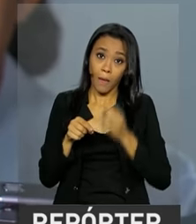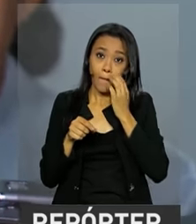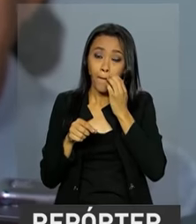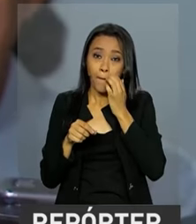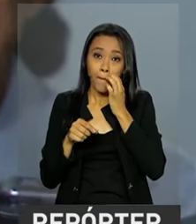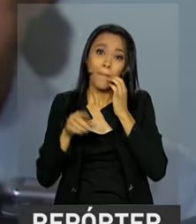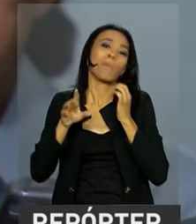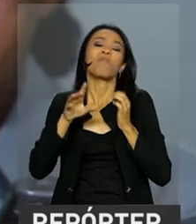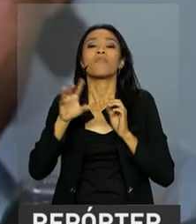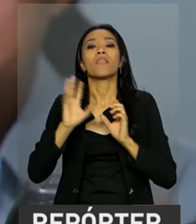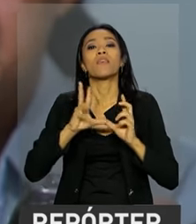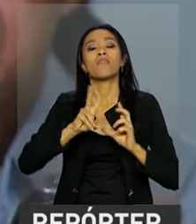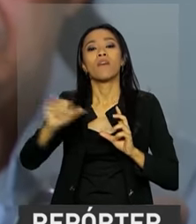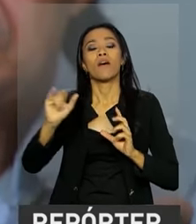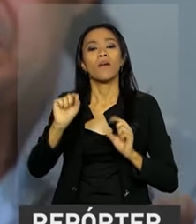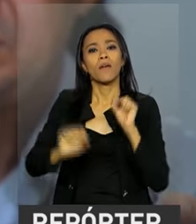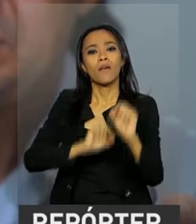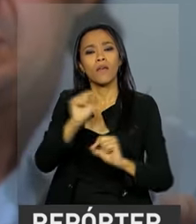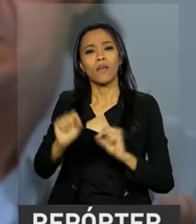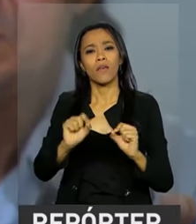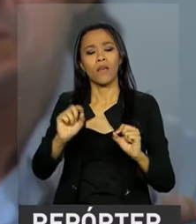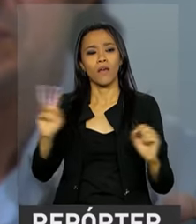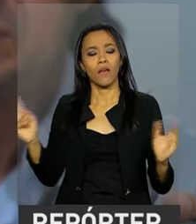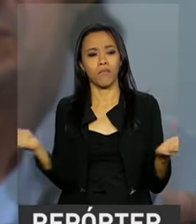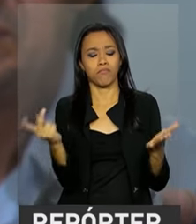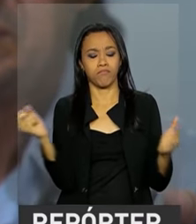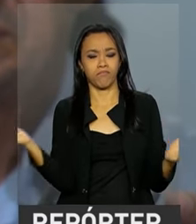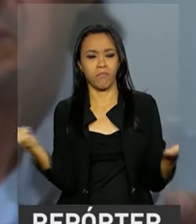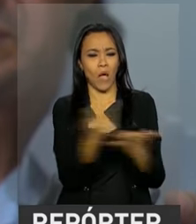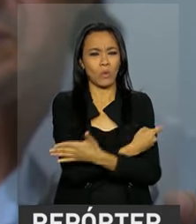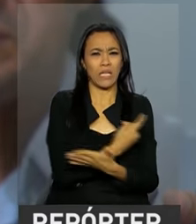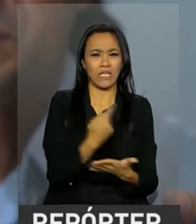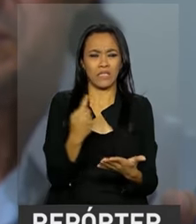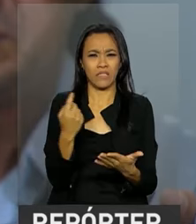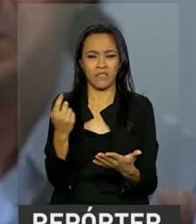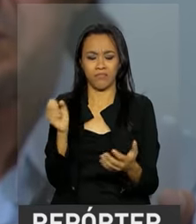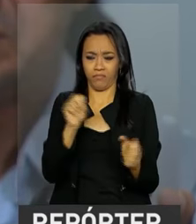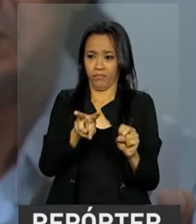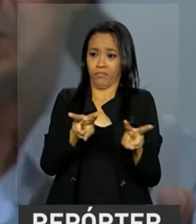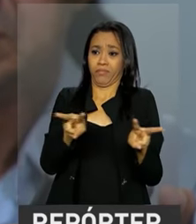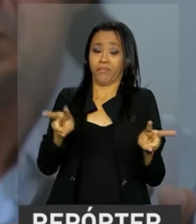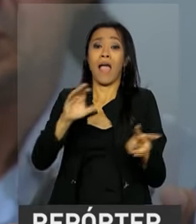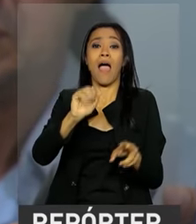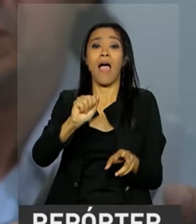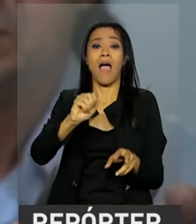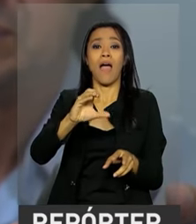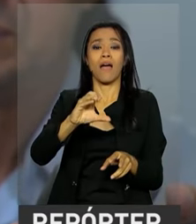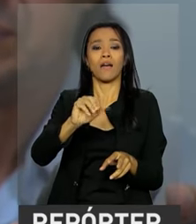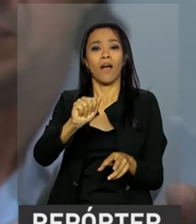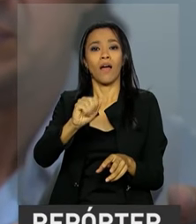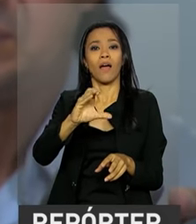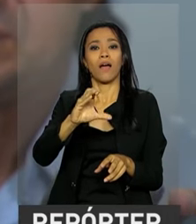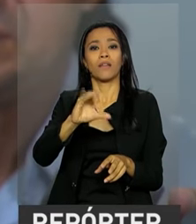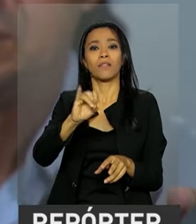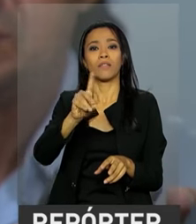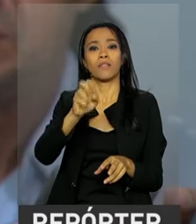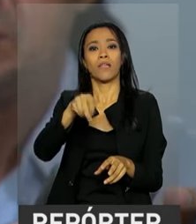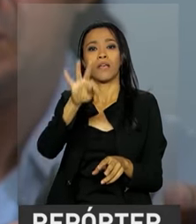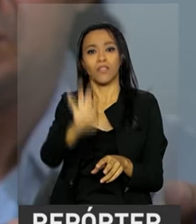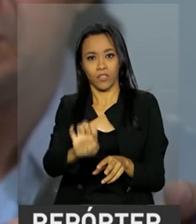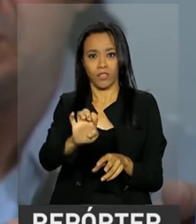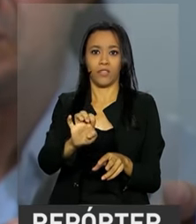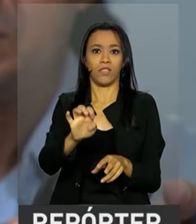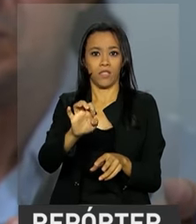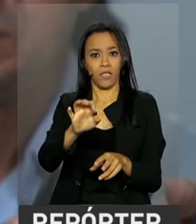elementos que proporcionam a ocorrência dos acidentes, como também muitas vezes afeta de uma forma indireta e que